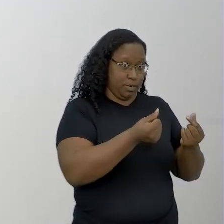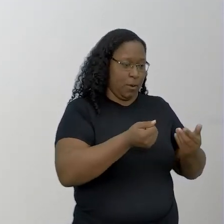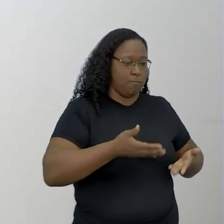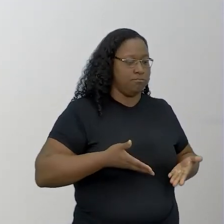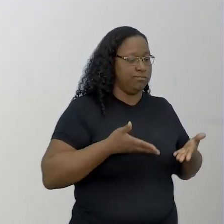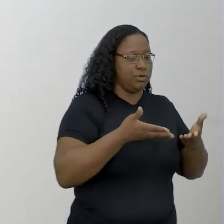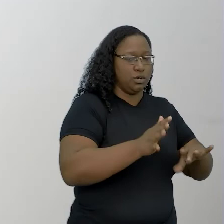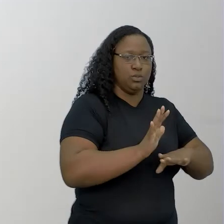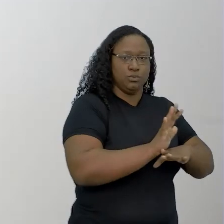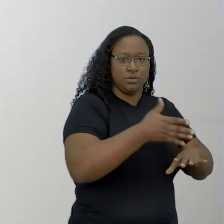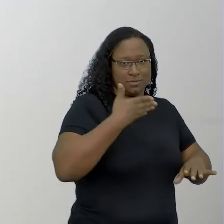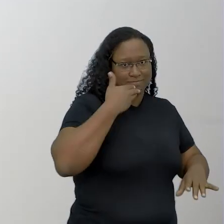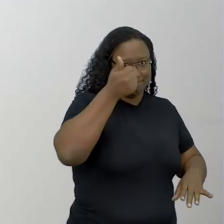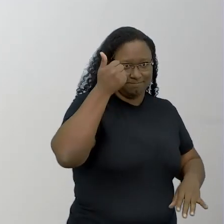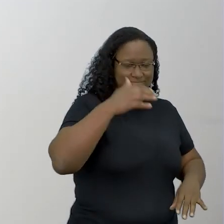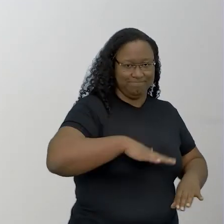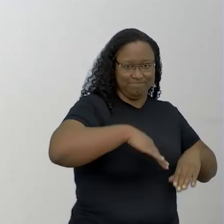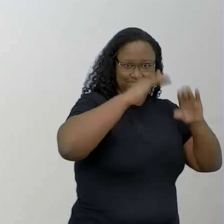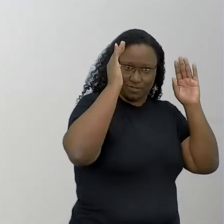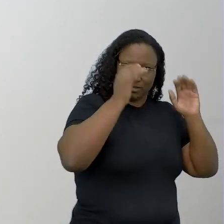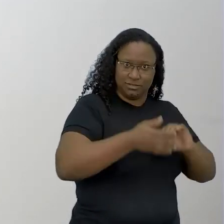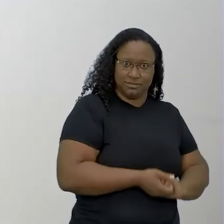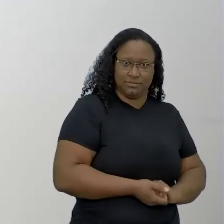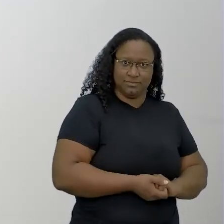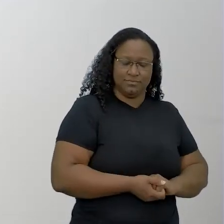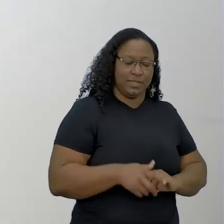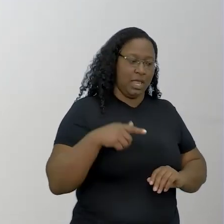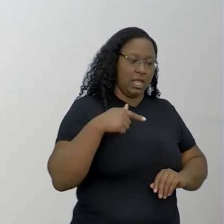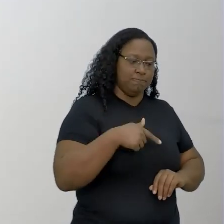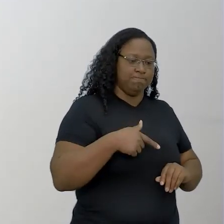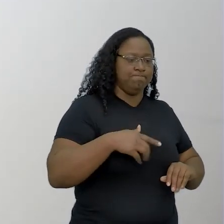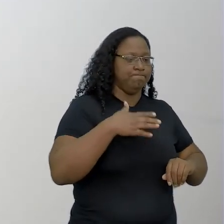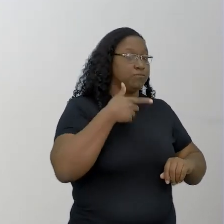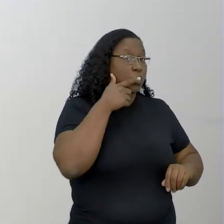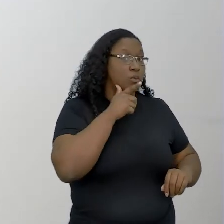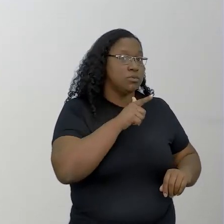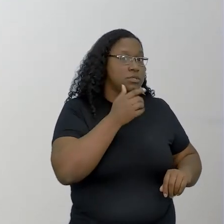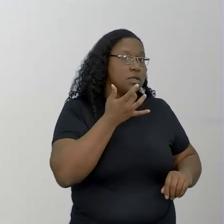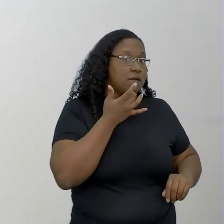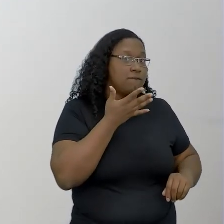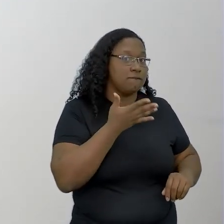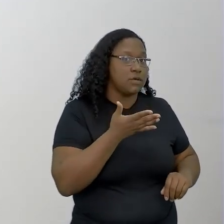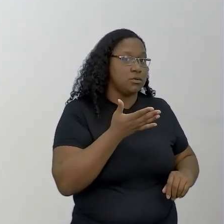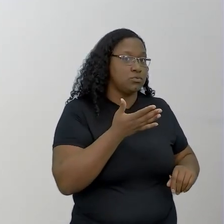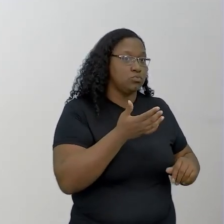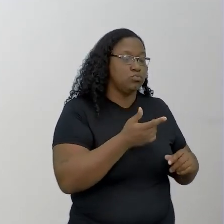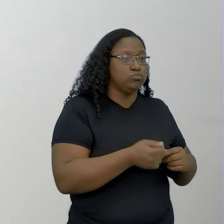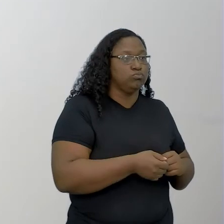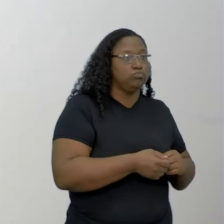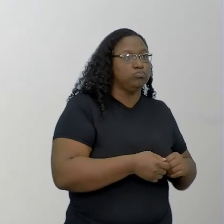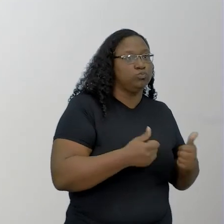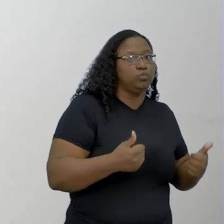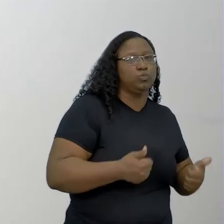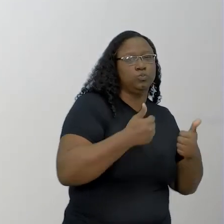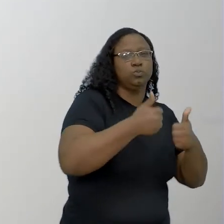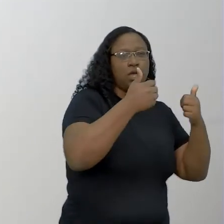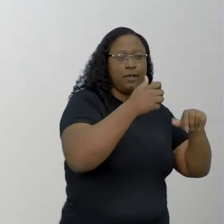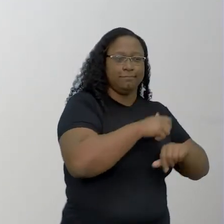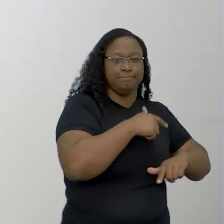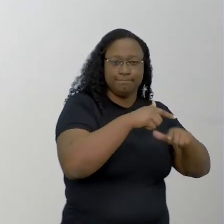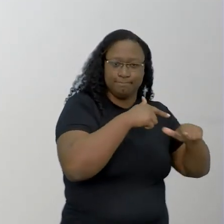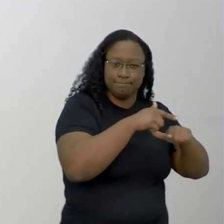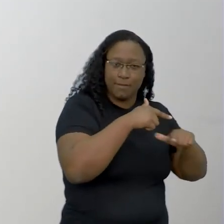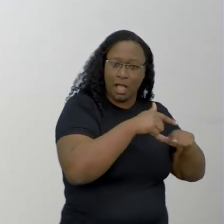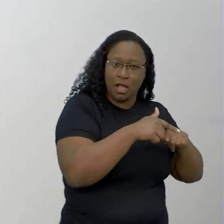filhos munidos de maior investimento conseguem de uma forma muito mais fácil alcançar sucesso profissional que